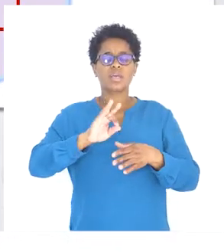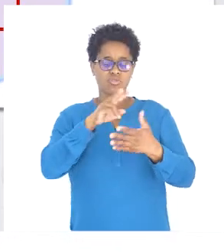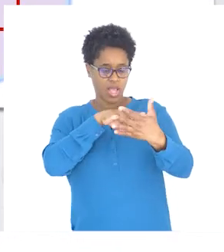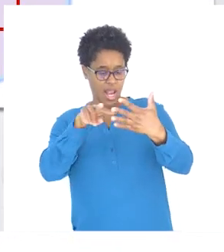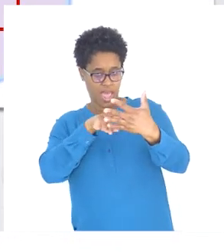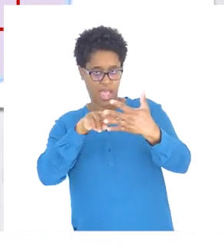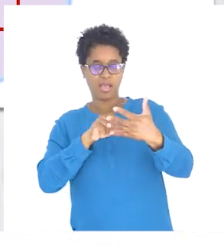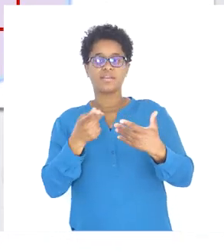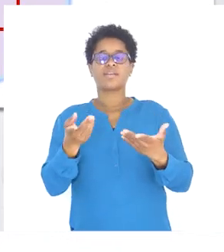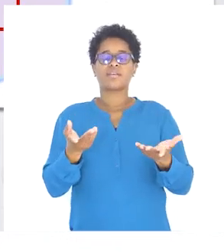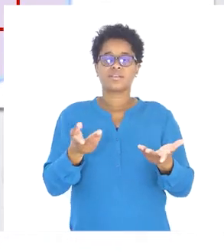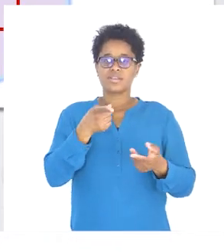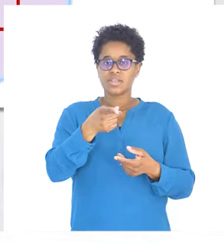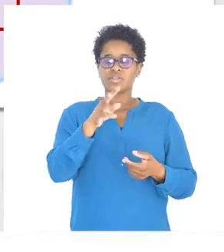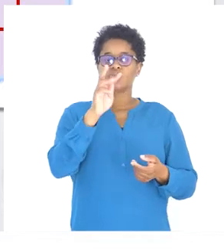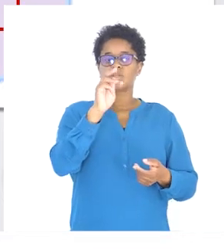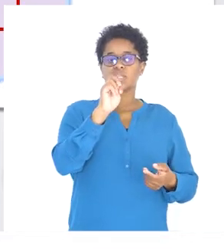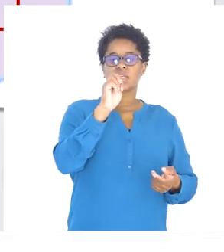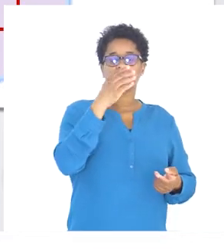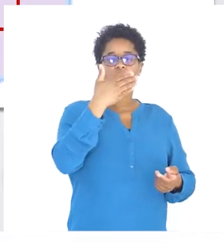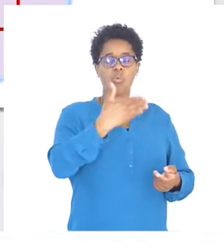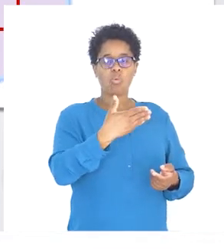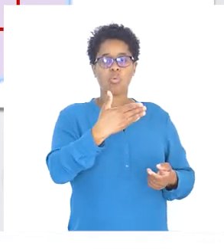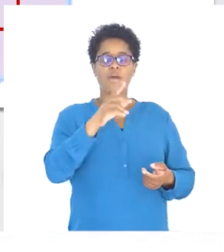ver? Isso,